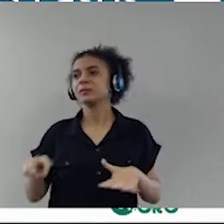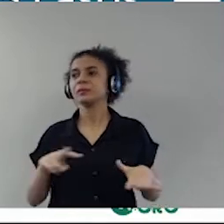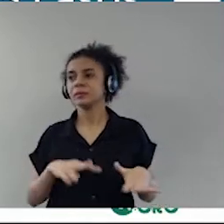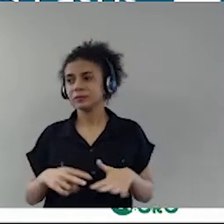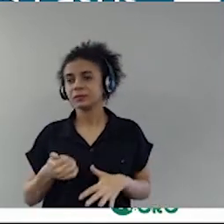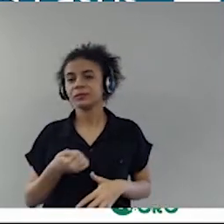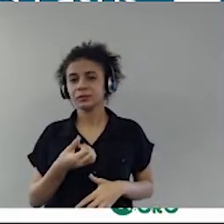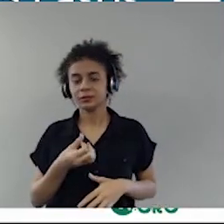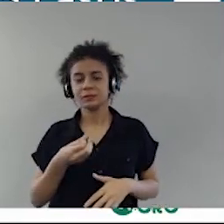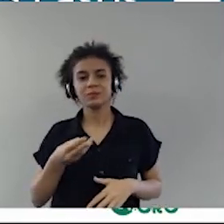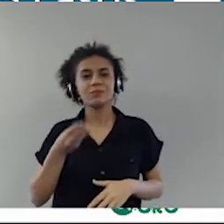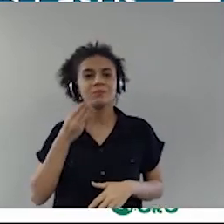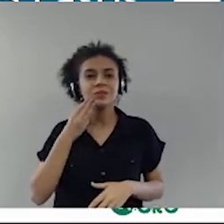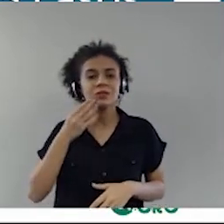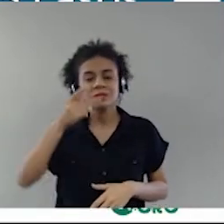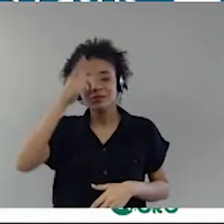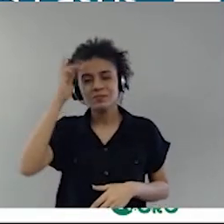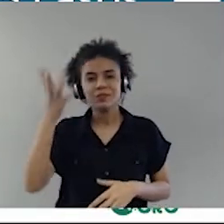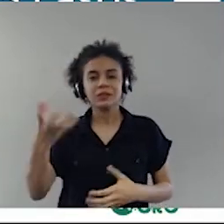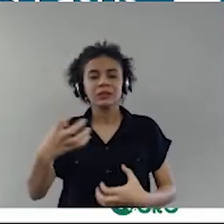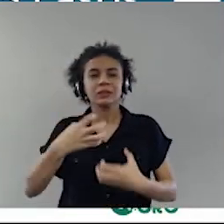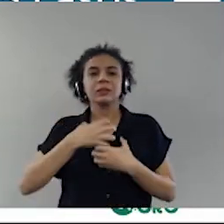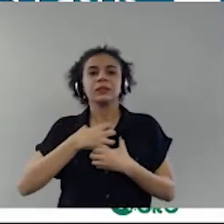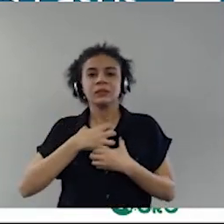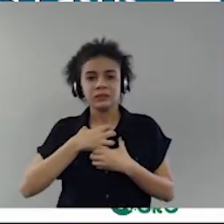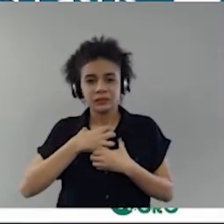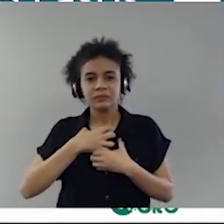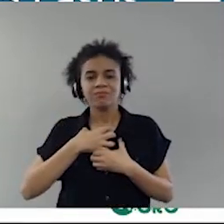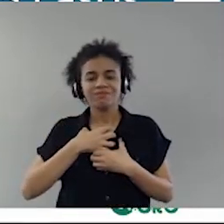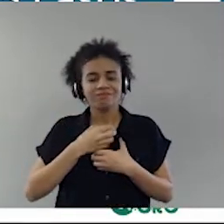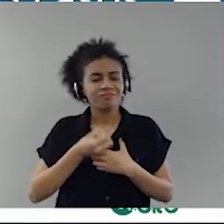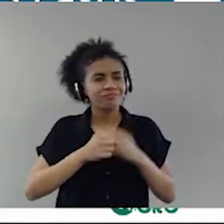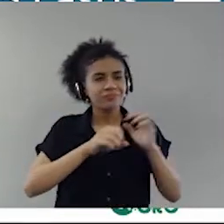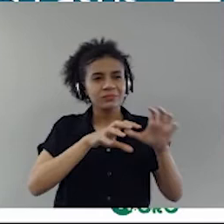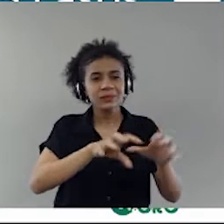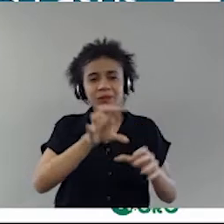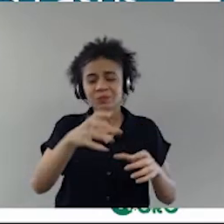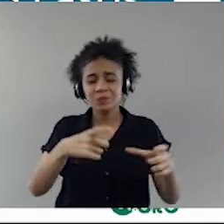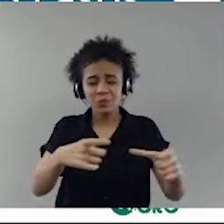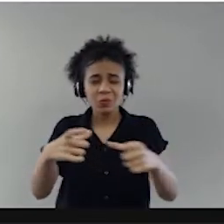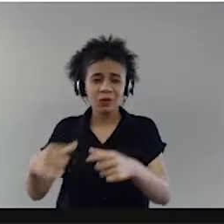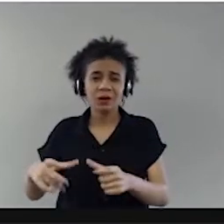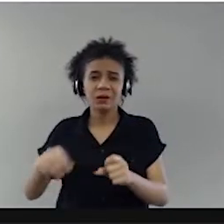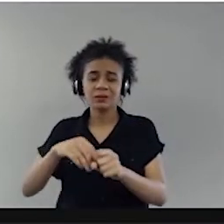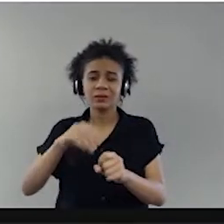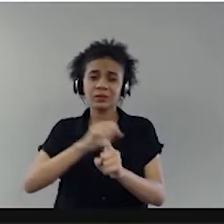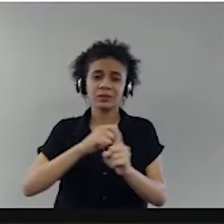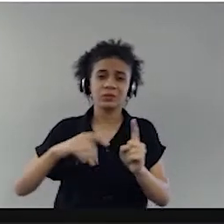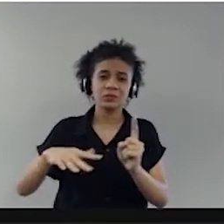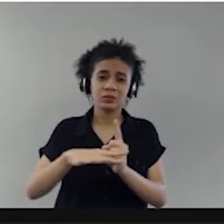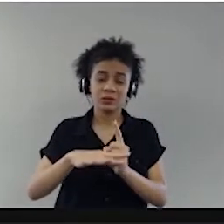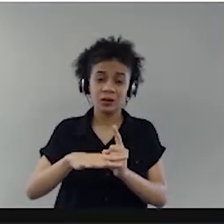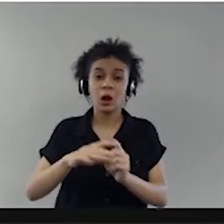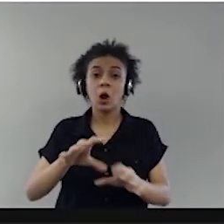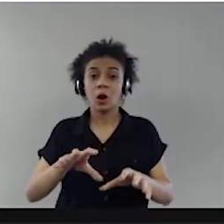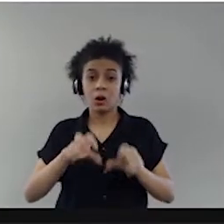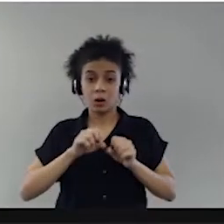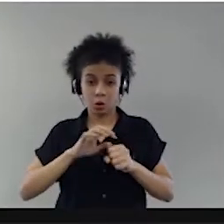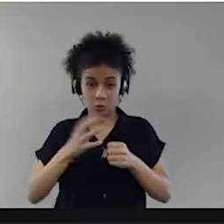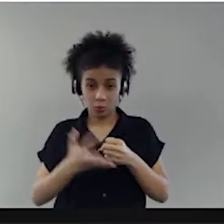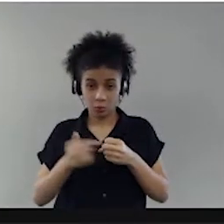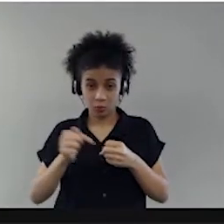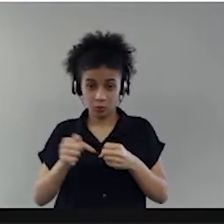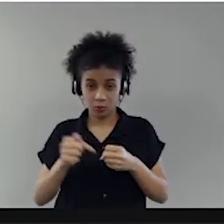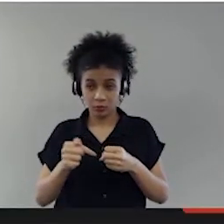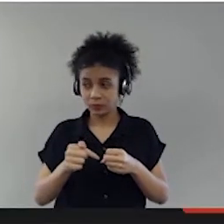16 milhões de pessoas com um impacto enorme em várias áreas da sociedade. Os coronavírus, eles